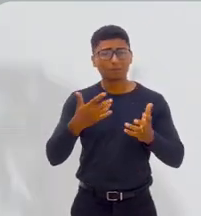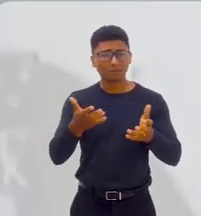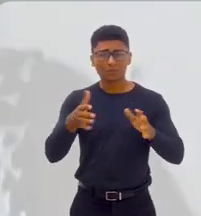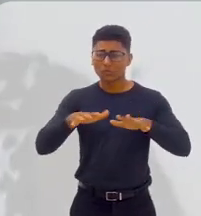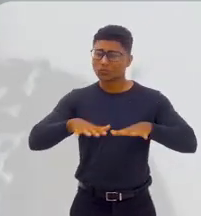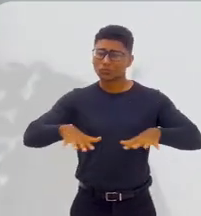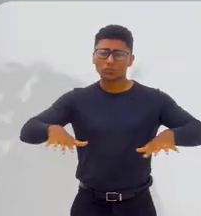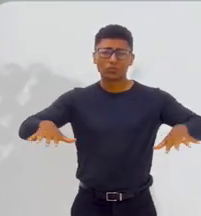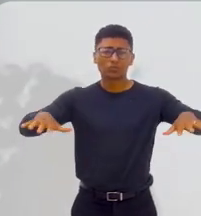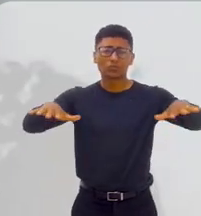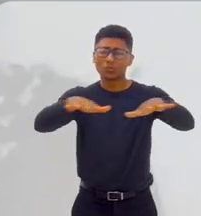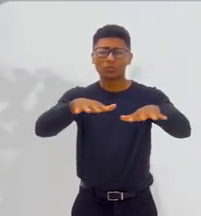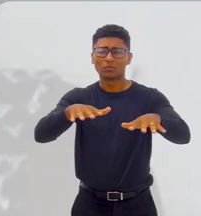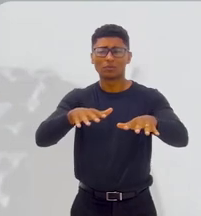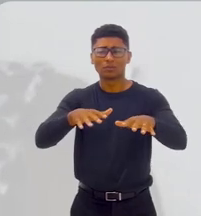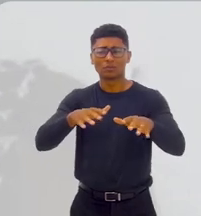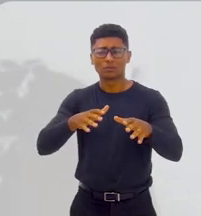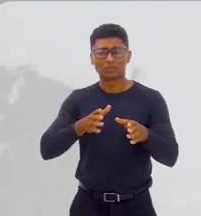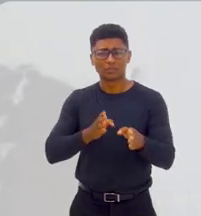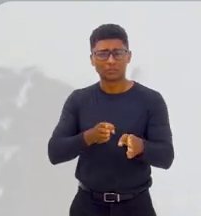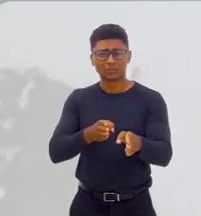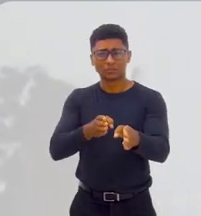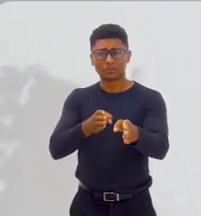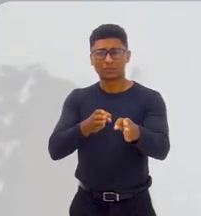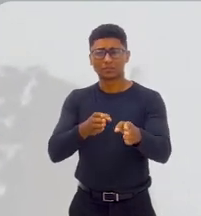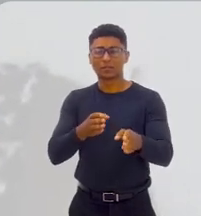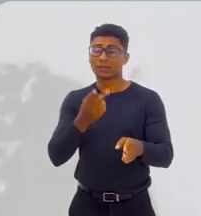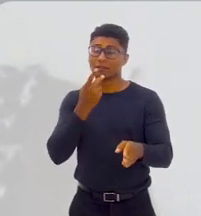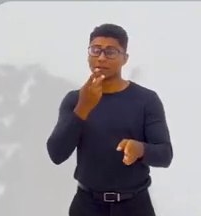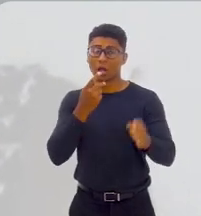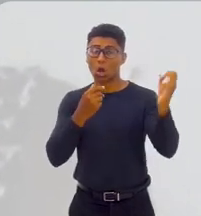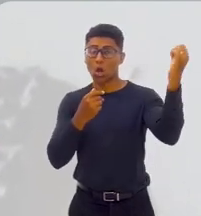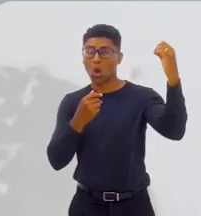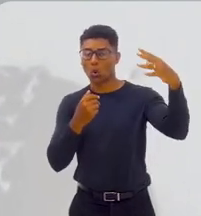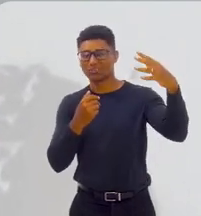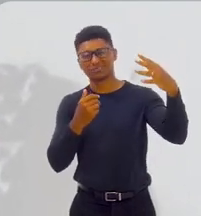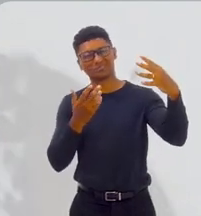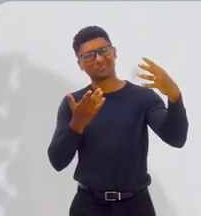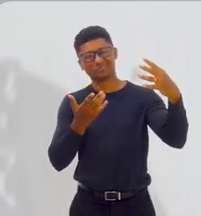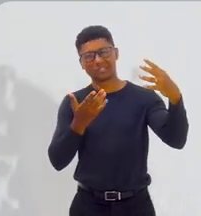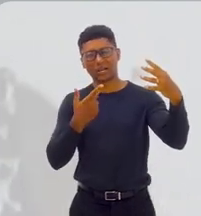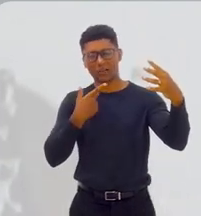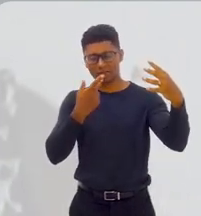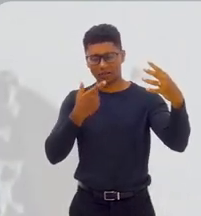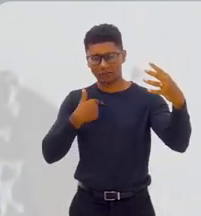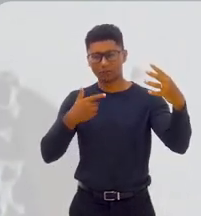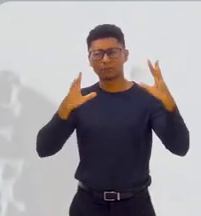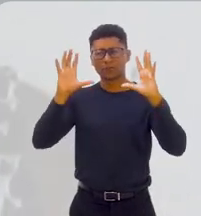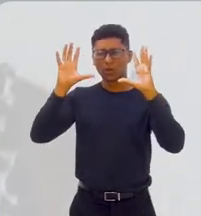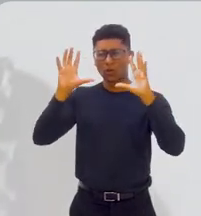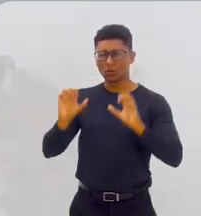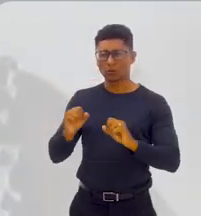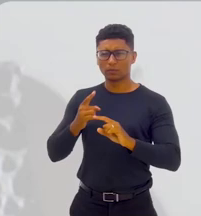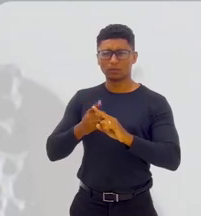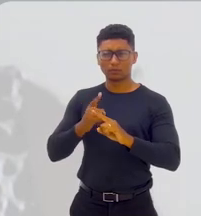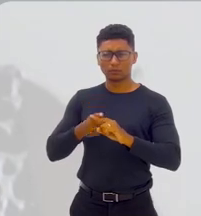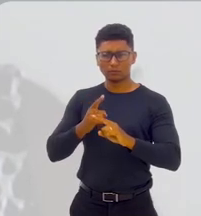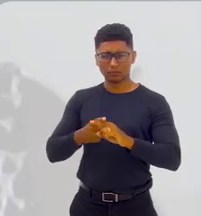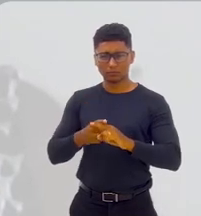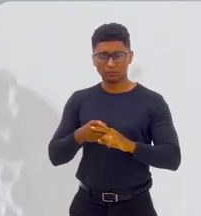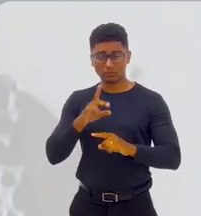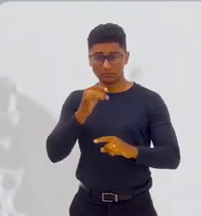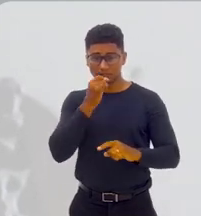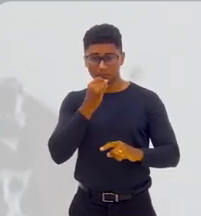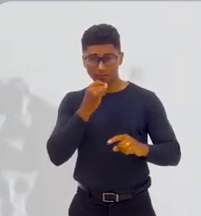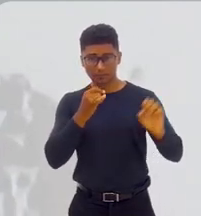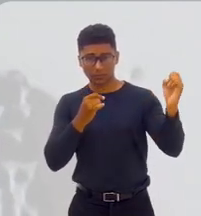Ele encontra o caminho da escuridão, porque luz é o que a gente defende aqui, porque eu digo que eu sou a escuridão, porque para ter luz